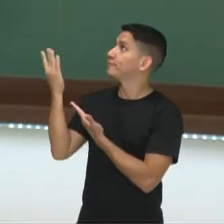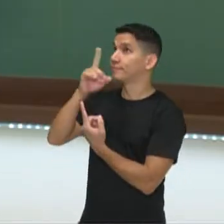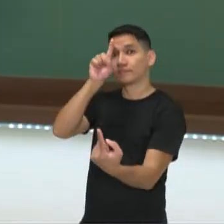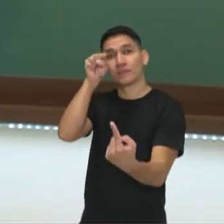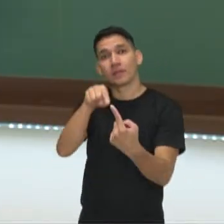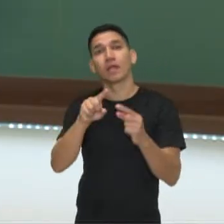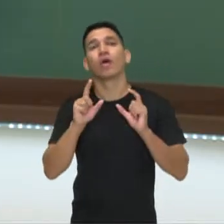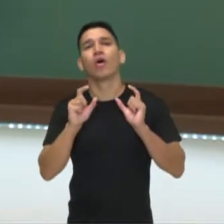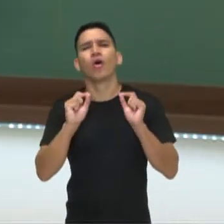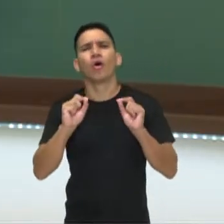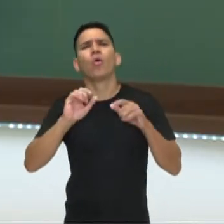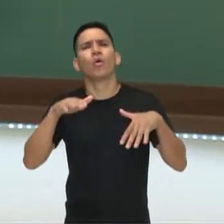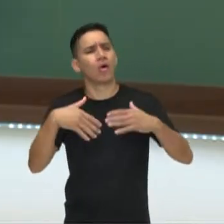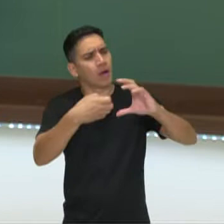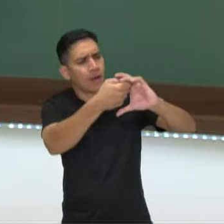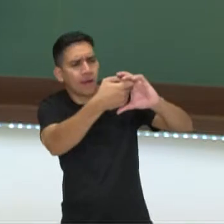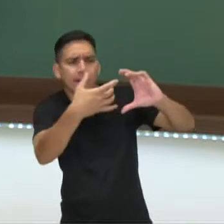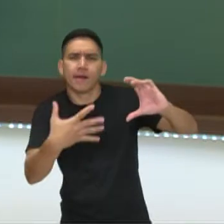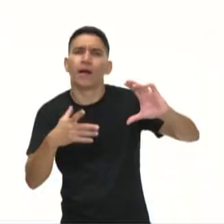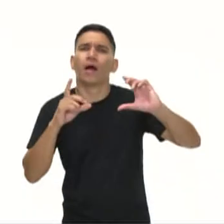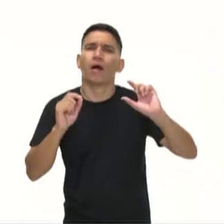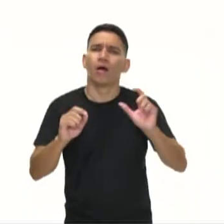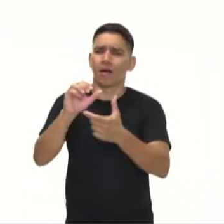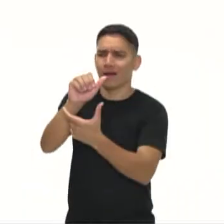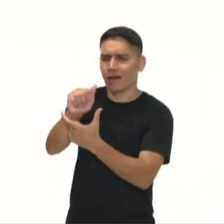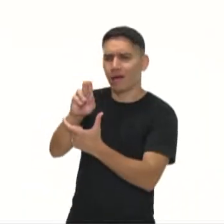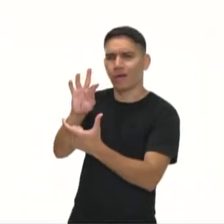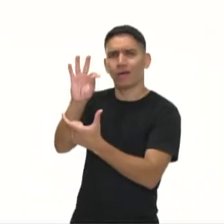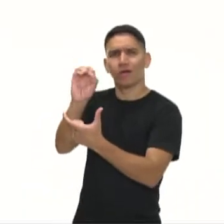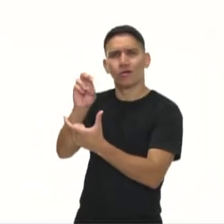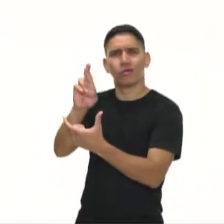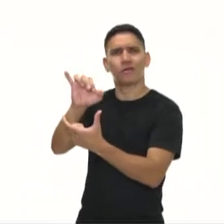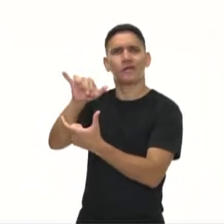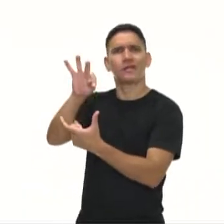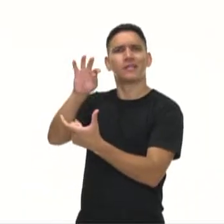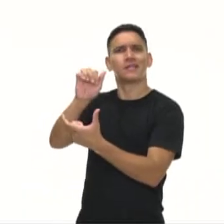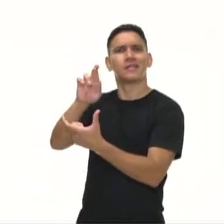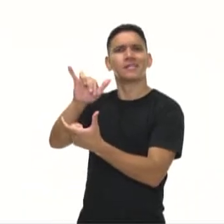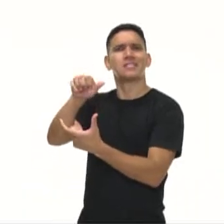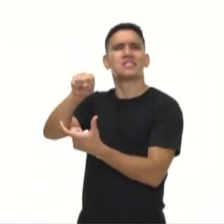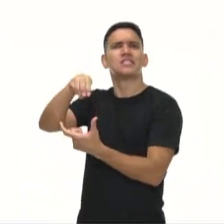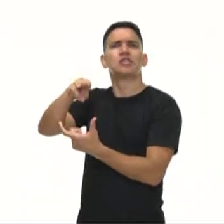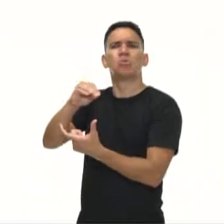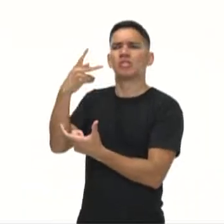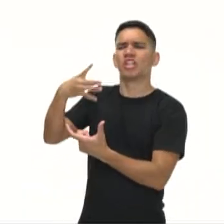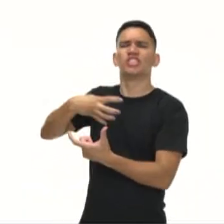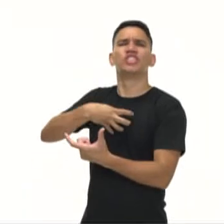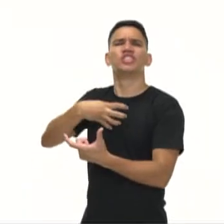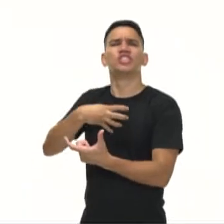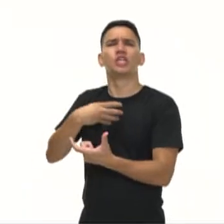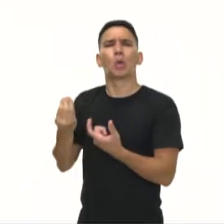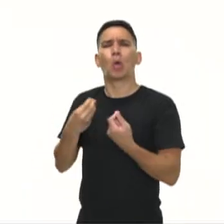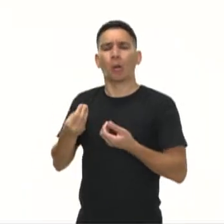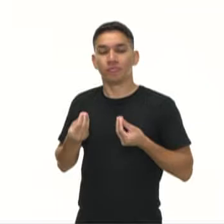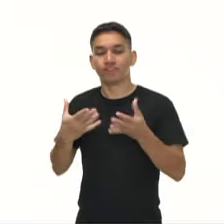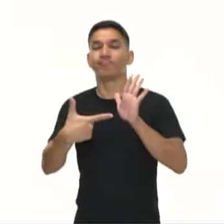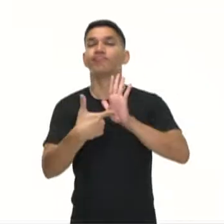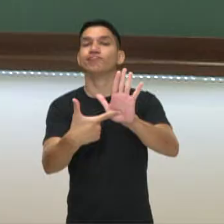identificar as características do autoritarismo e suas formas de manifestação. Vem